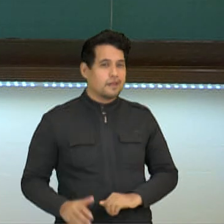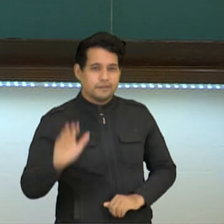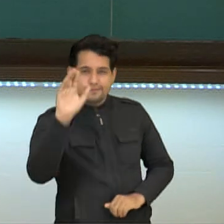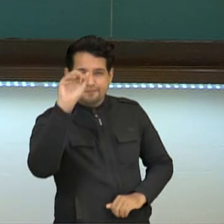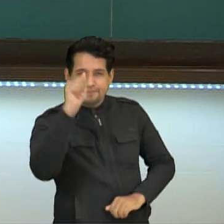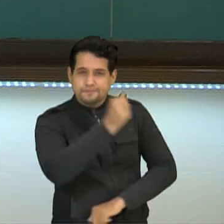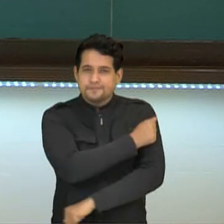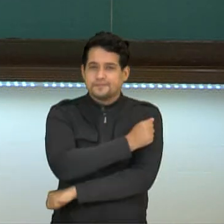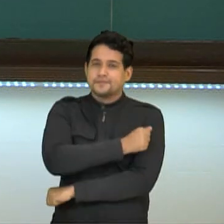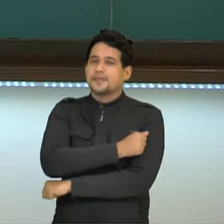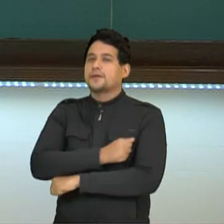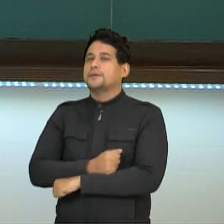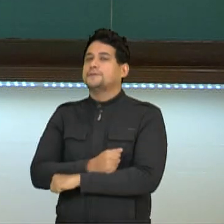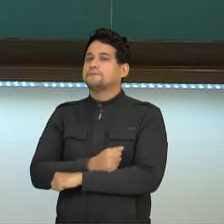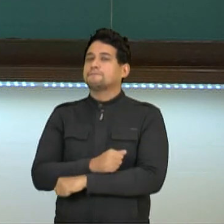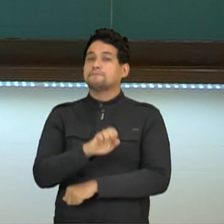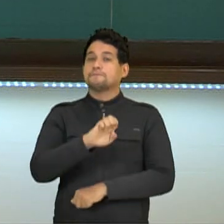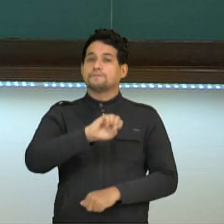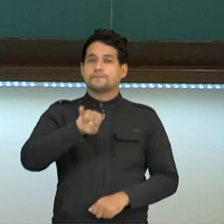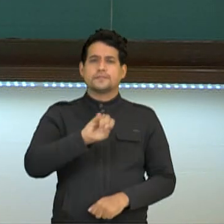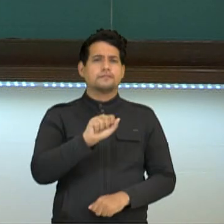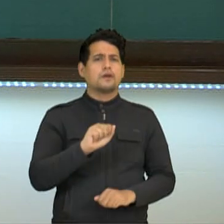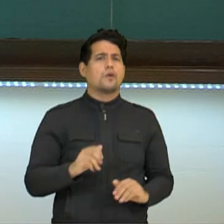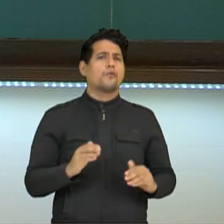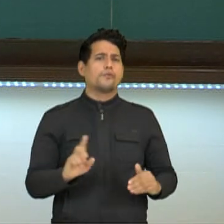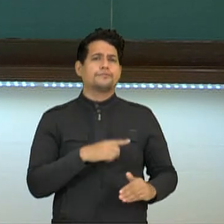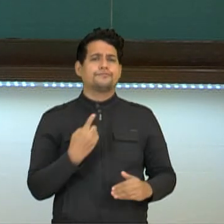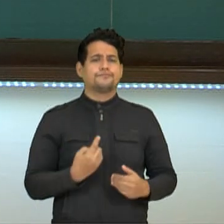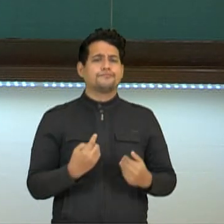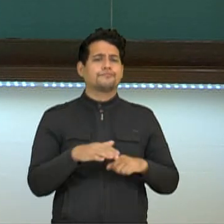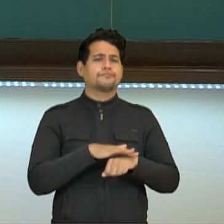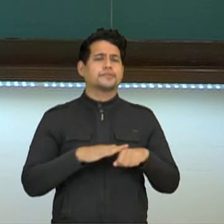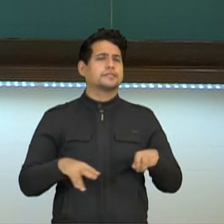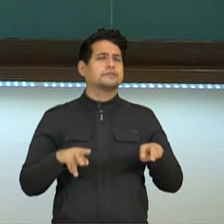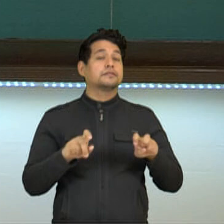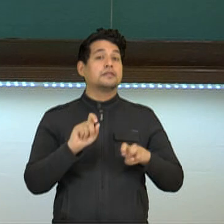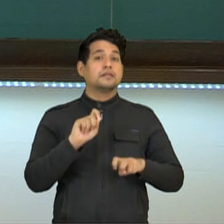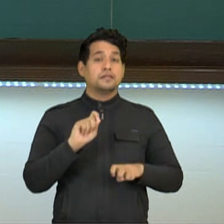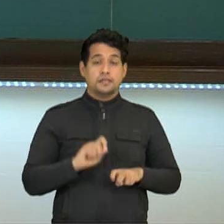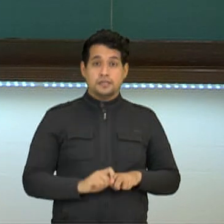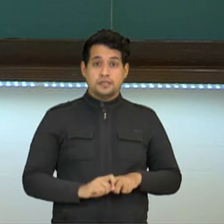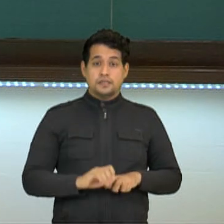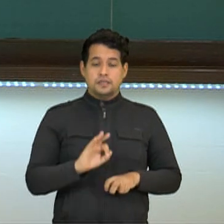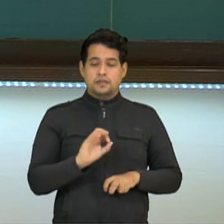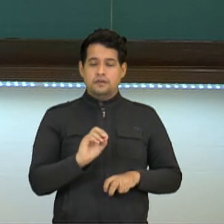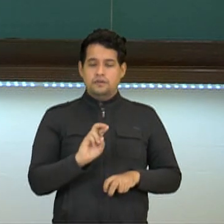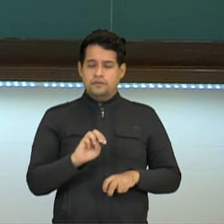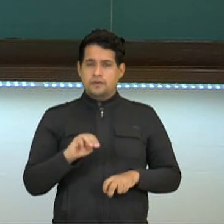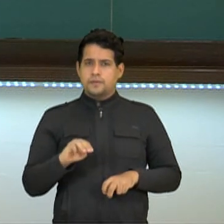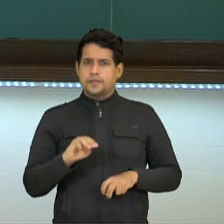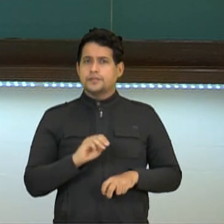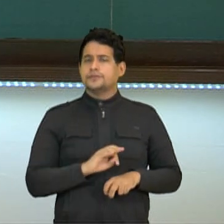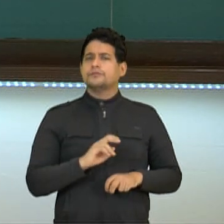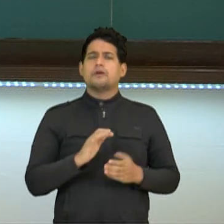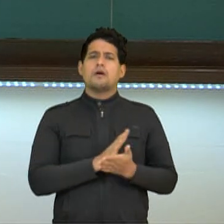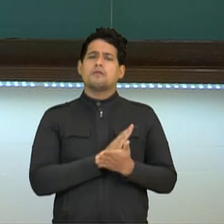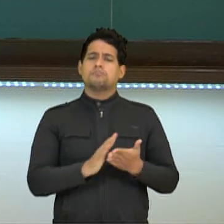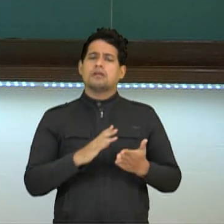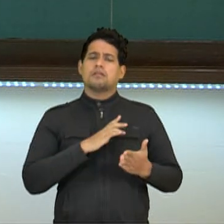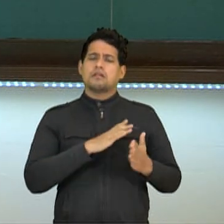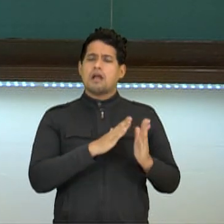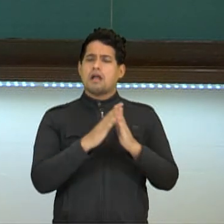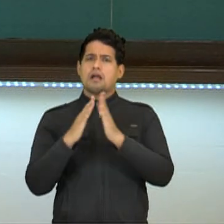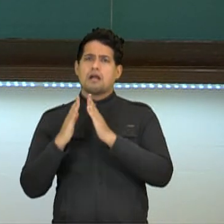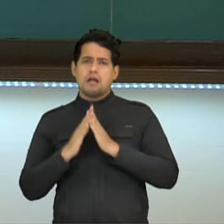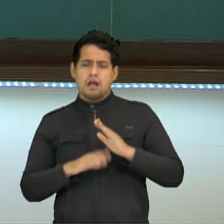Hi students! Olá alunos da EJA! Hoje vamos falar um pouquinho sobre furniture, as mobílias da parte da casa. Vamos